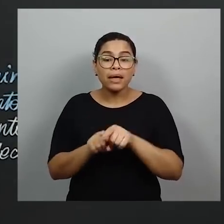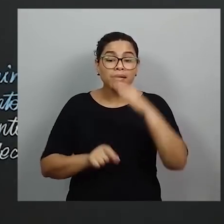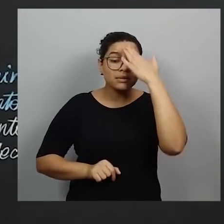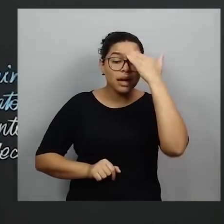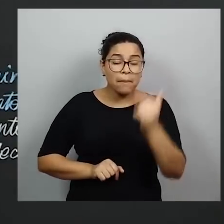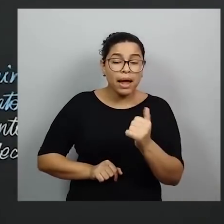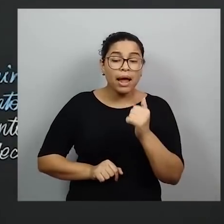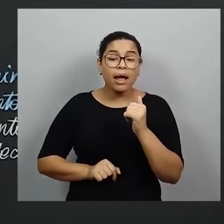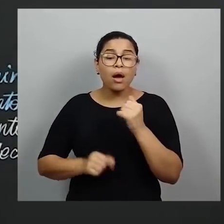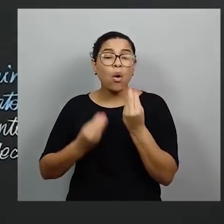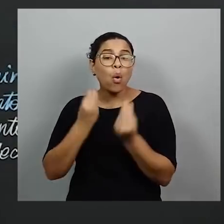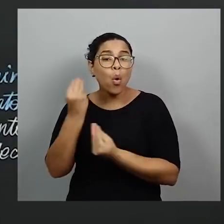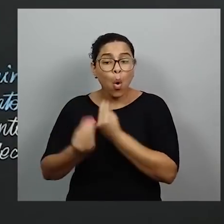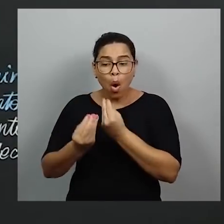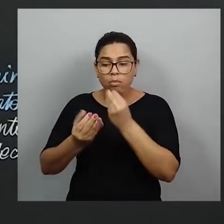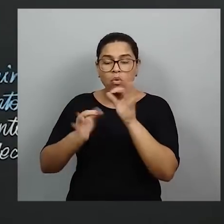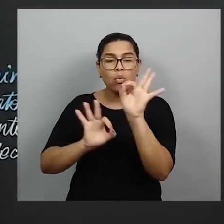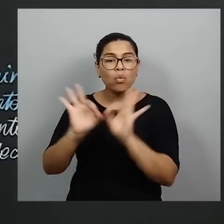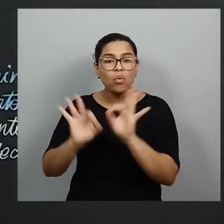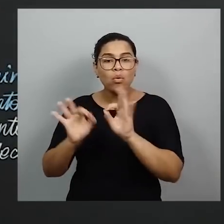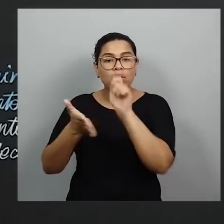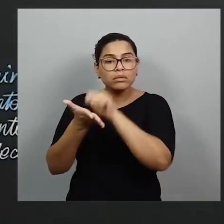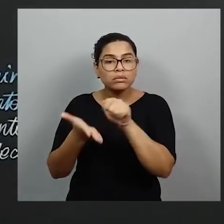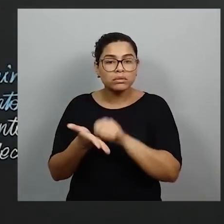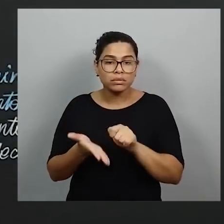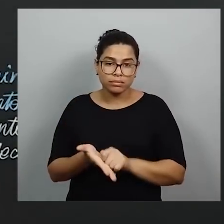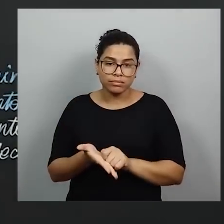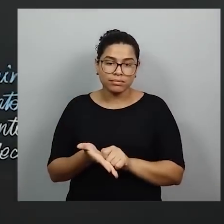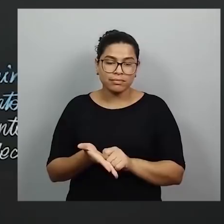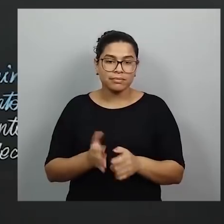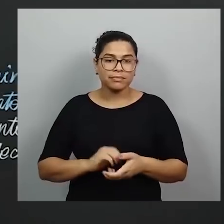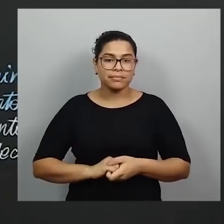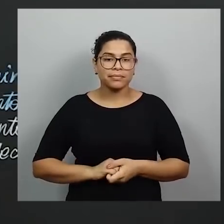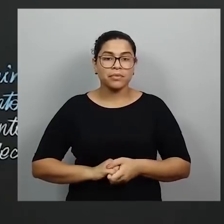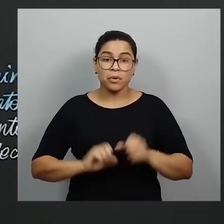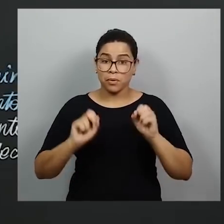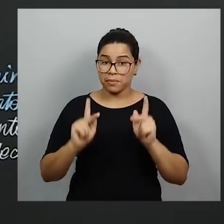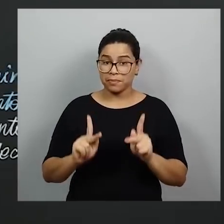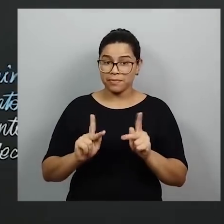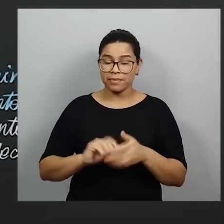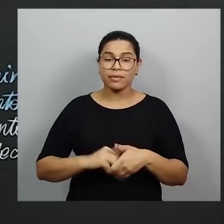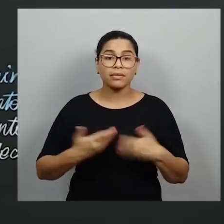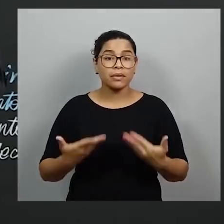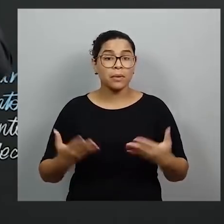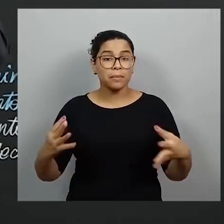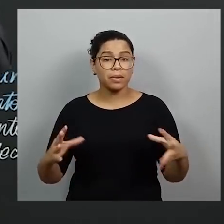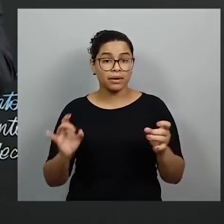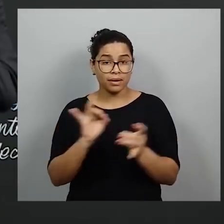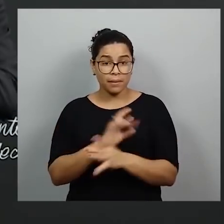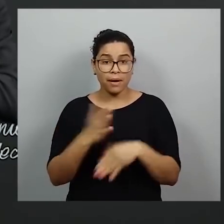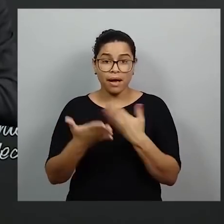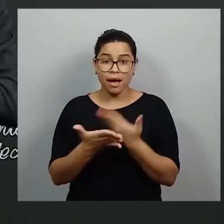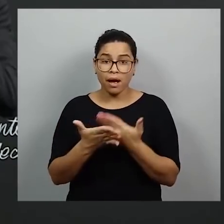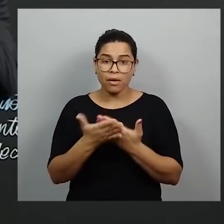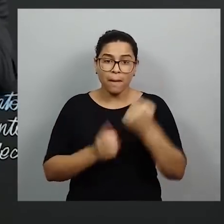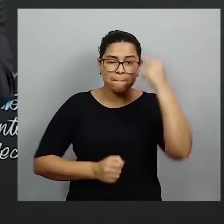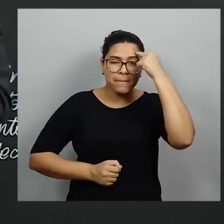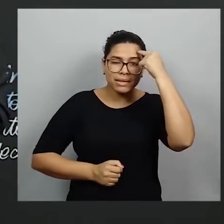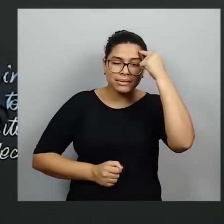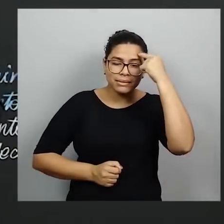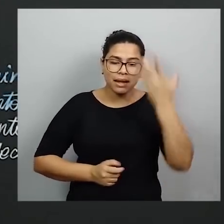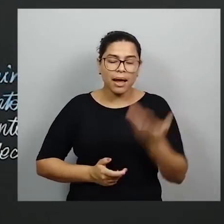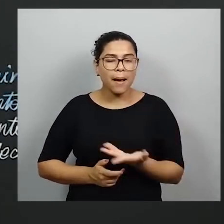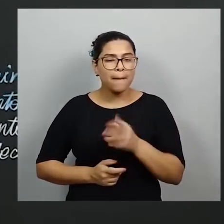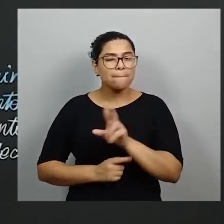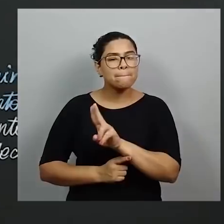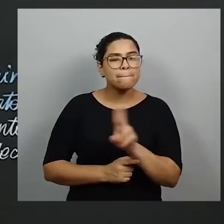verbos ou acrescentar informações, que é o caso do adjunto adnominal, ok? Para a gente encerrar, vamos pensar então nas palavras-chave